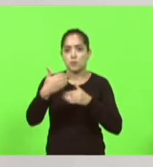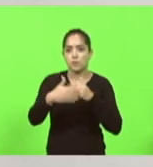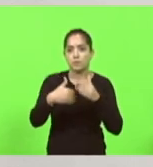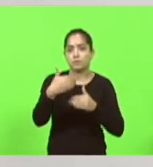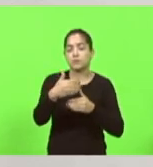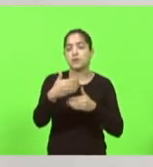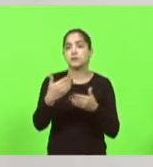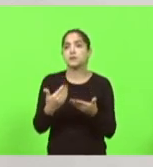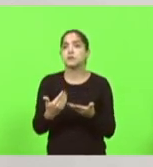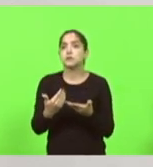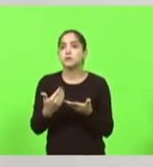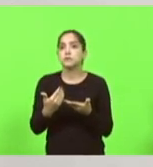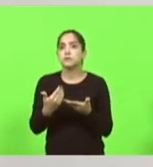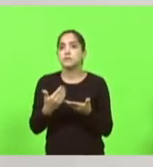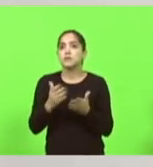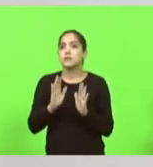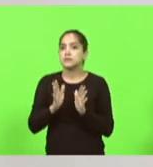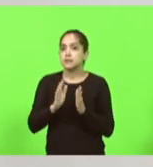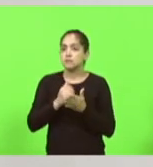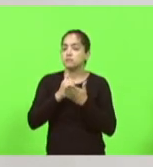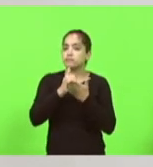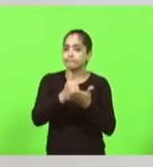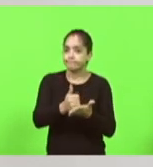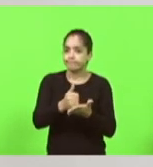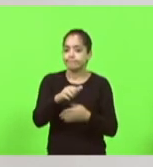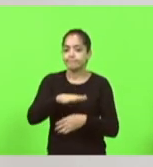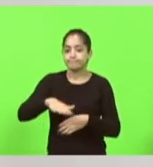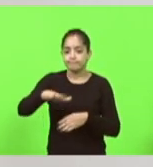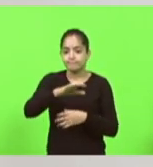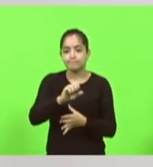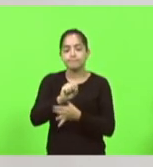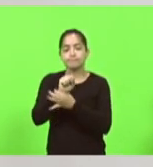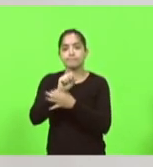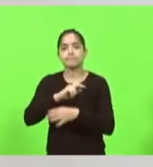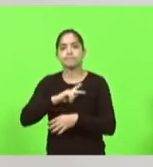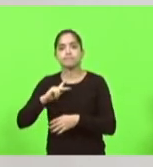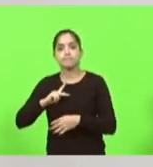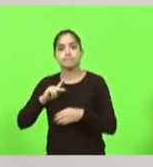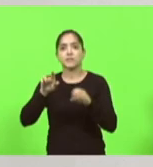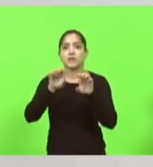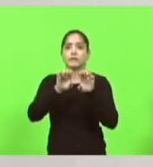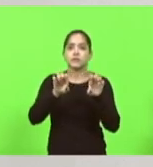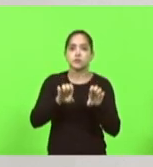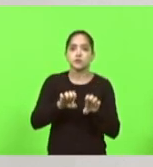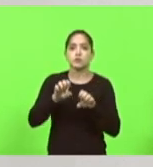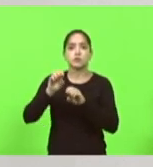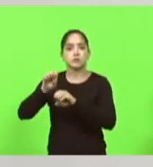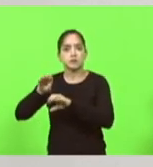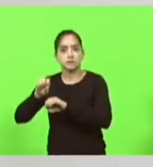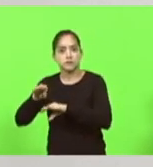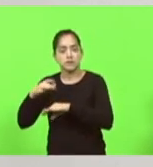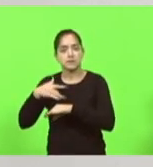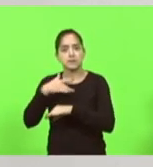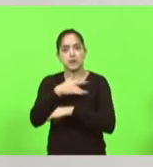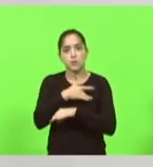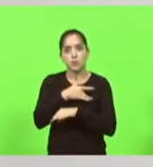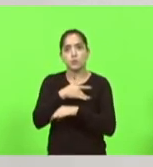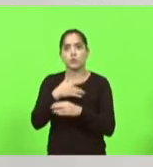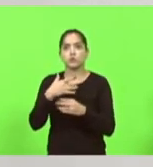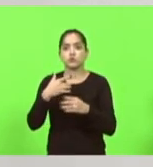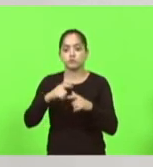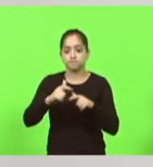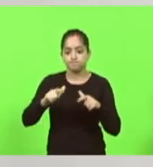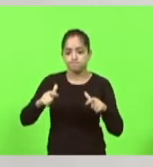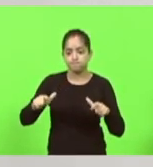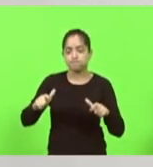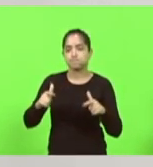mas eu sempre fui simpaticíssimo à segurança pública. Eu estava falando aqui de infraestrutura, de educação, de saúde, a gente quer visar o crescimento do